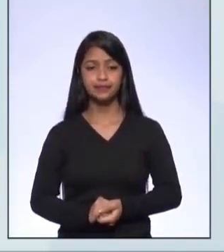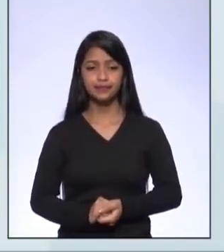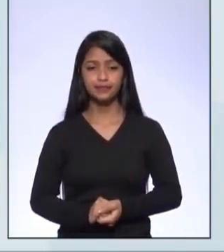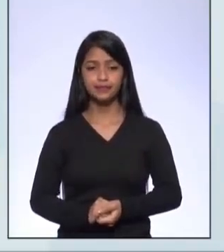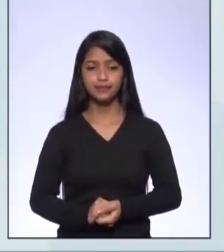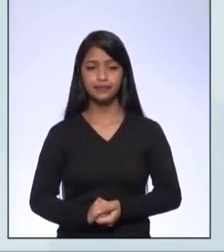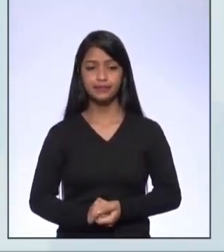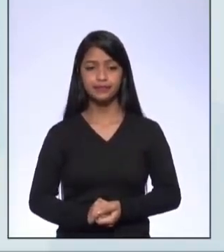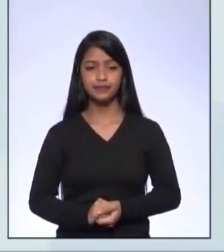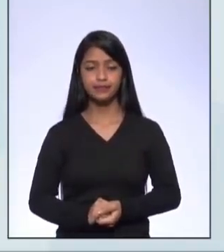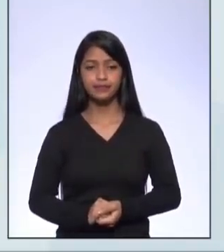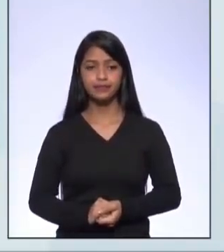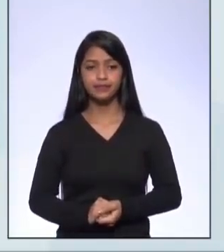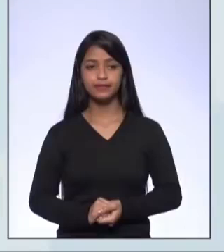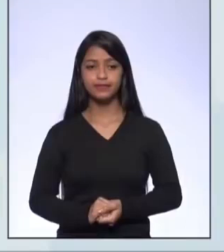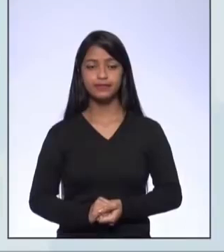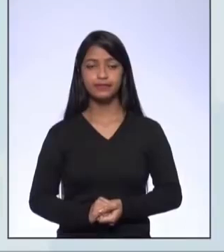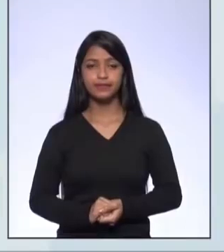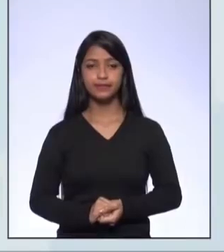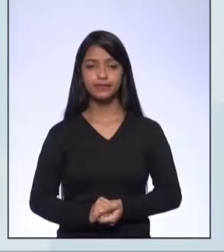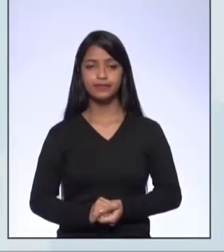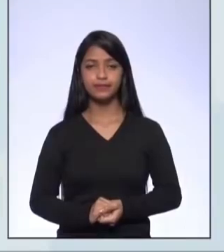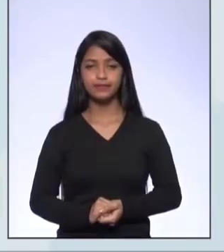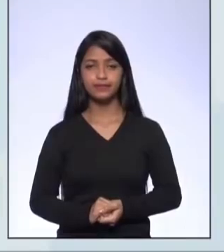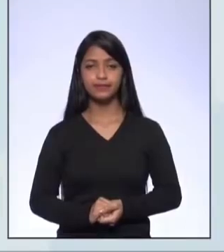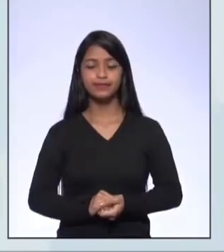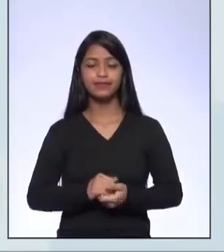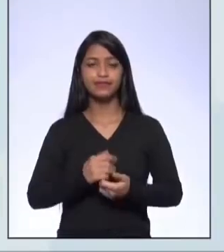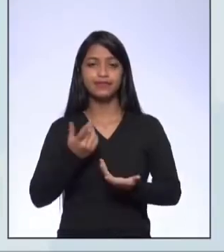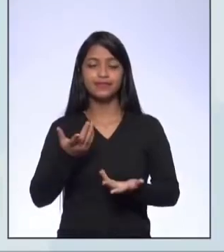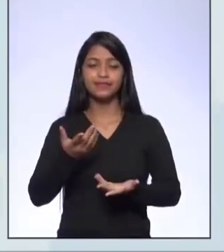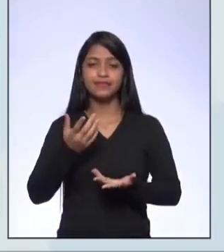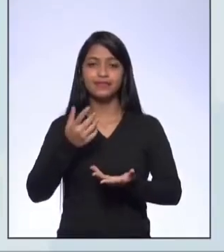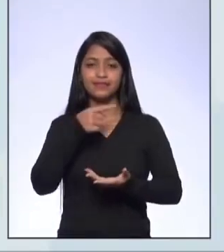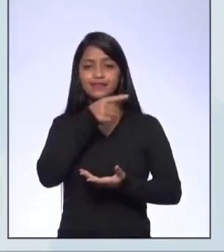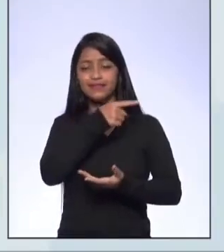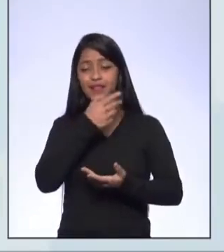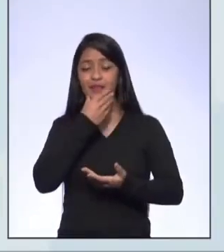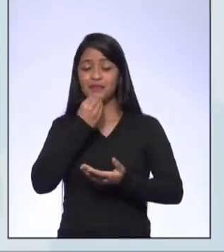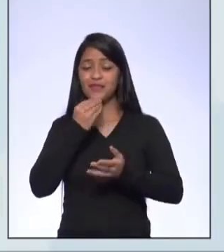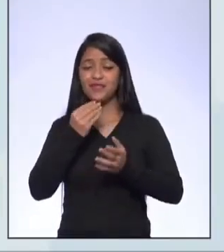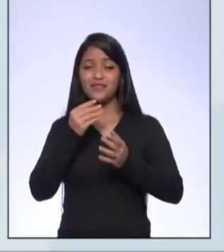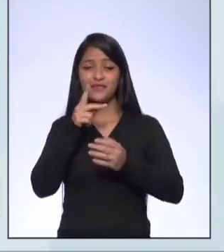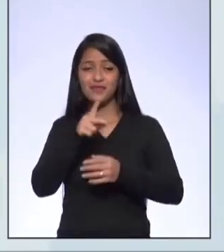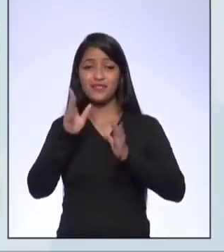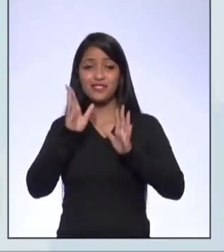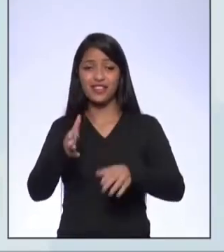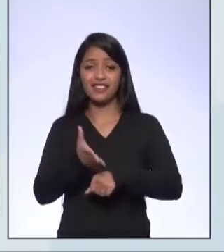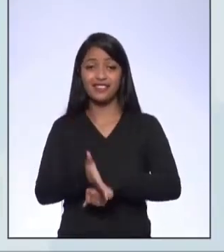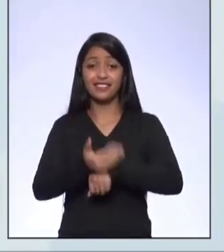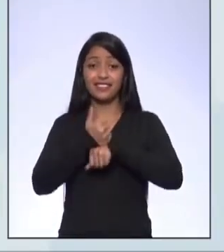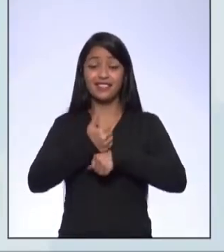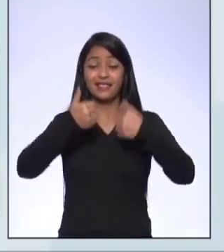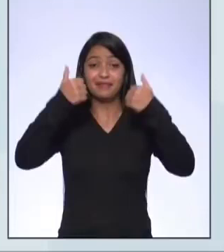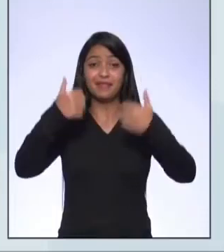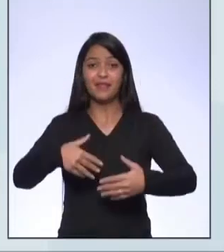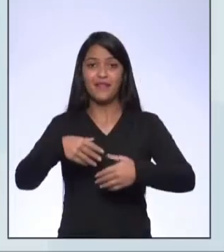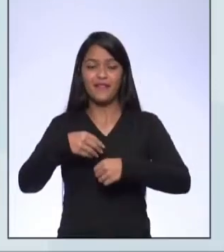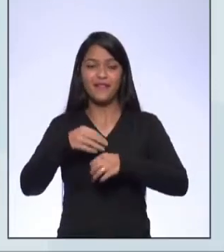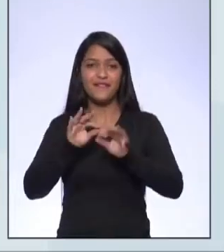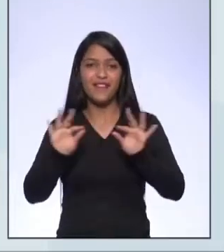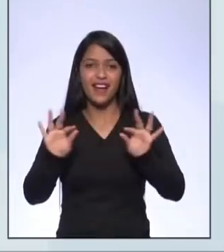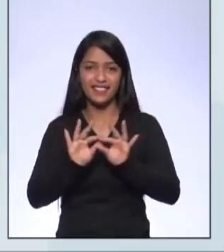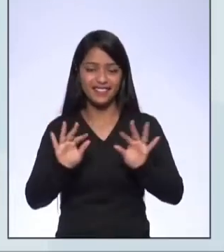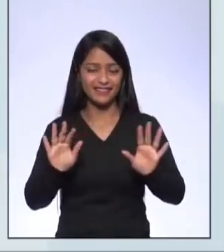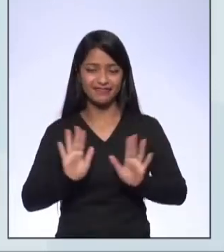o primeiro exemplo. Olha lá. O exemplo não falei, dei um spoiler, falei uma frase errada para você. Não é errada, mas já falei uma que vocês podem escrever. Está escrito